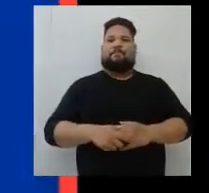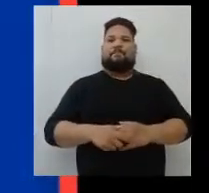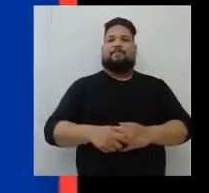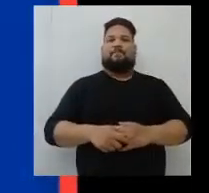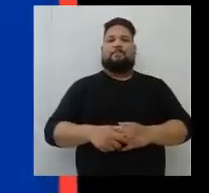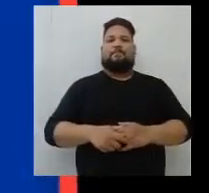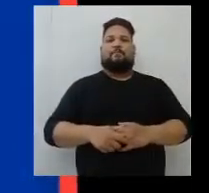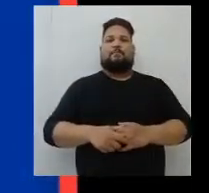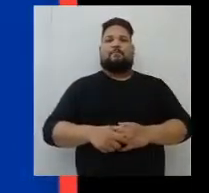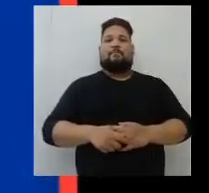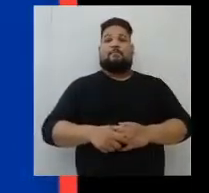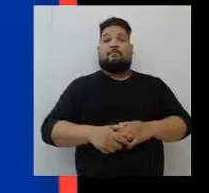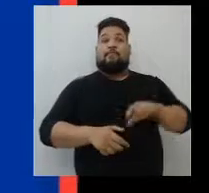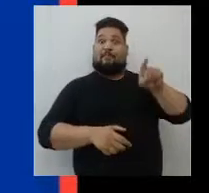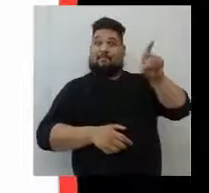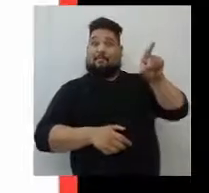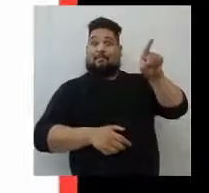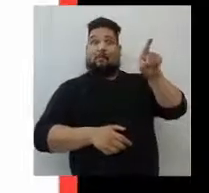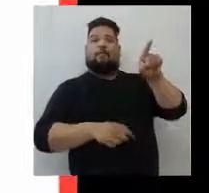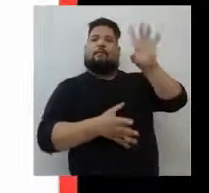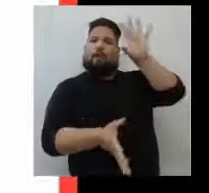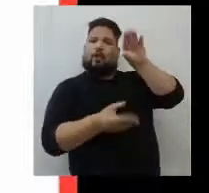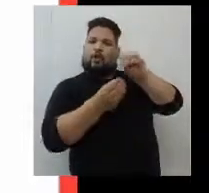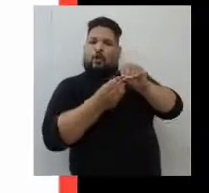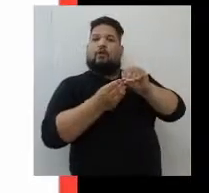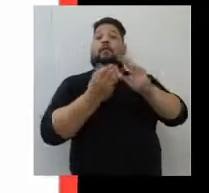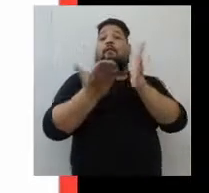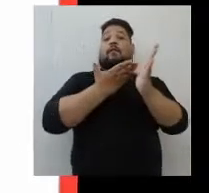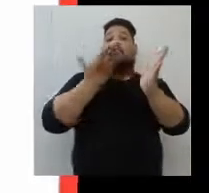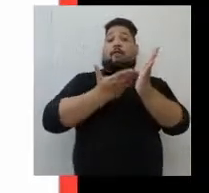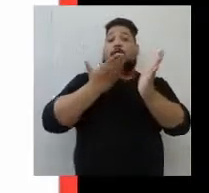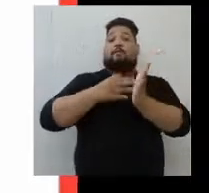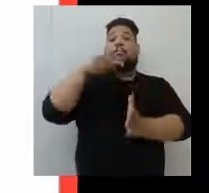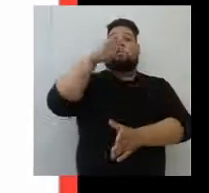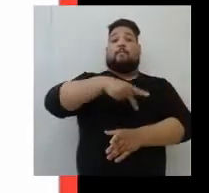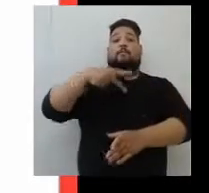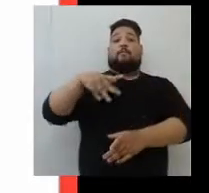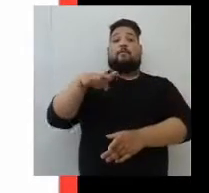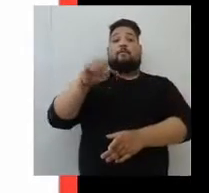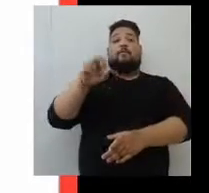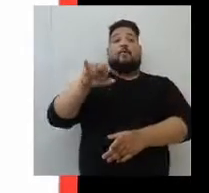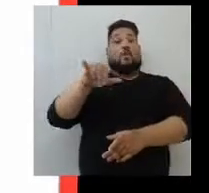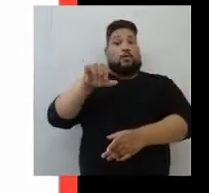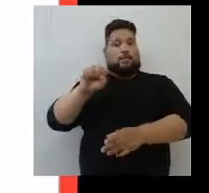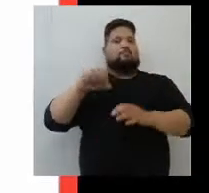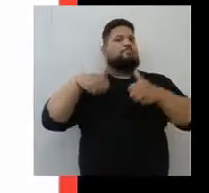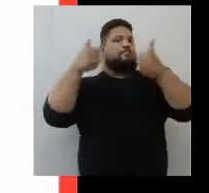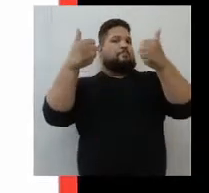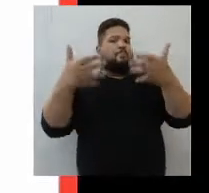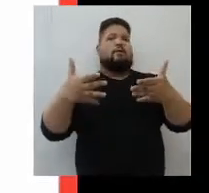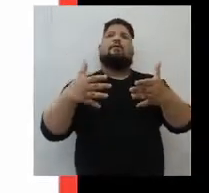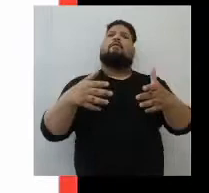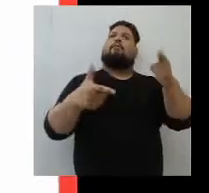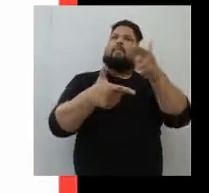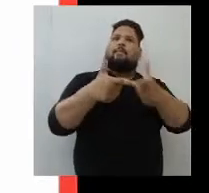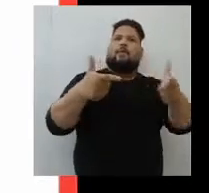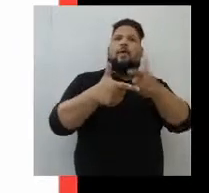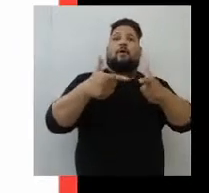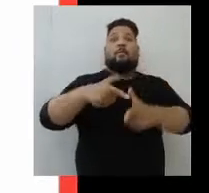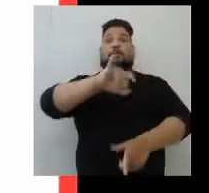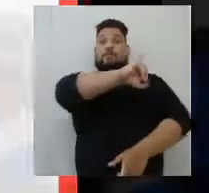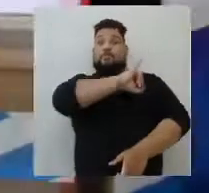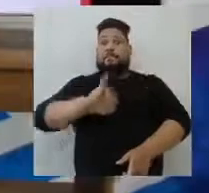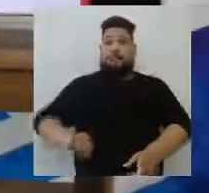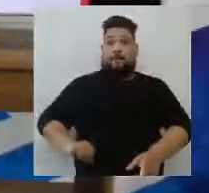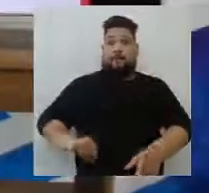Em poucas palavras, baseado no livro do professor Boris Fausto, eu posso dizer que é o seguinte: a crise do Império